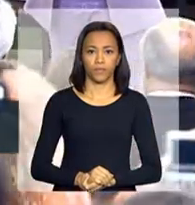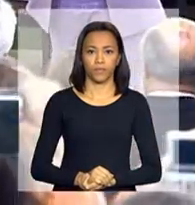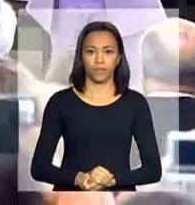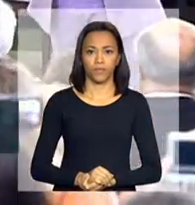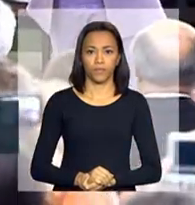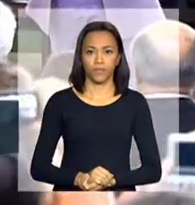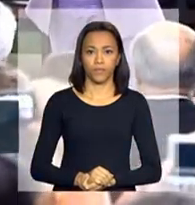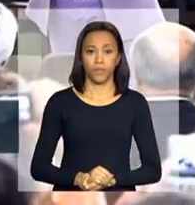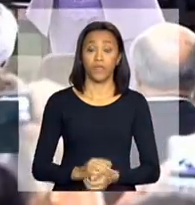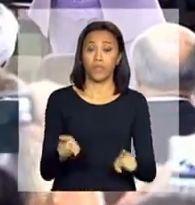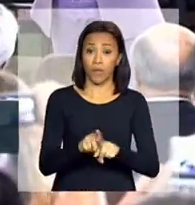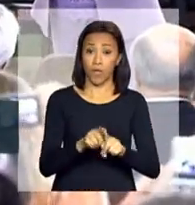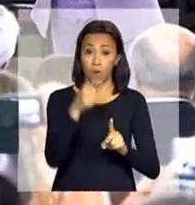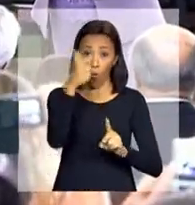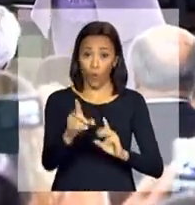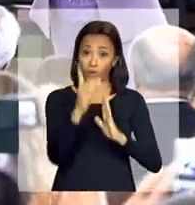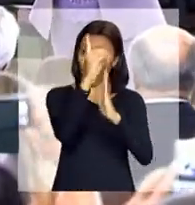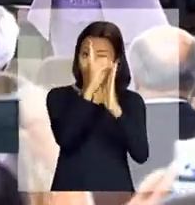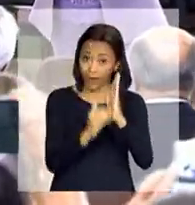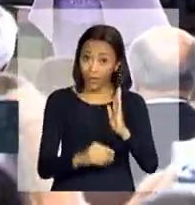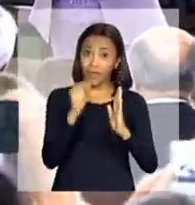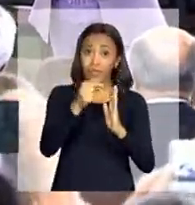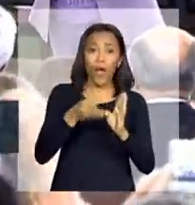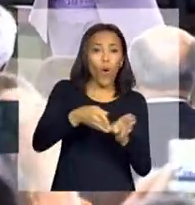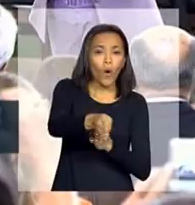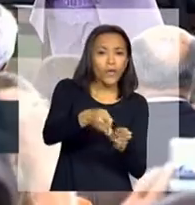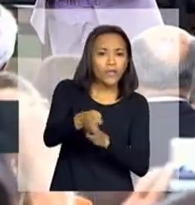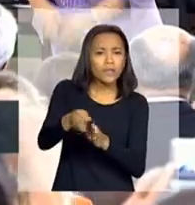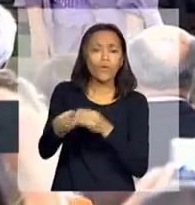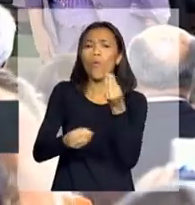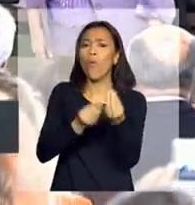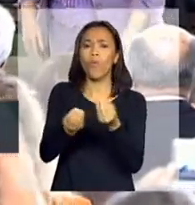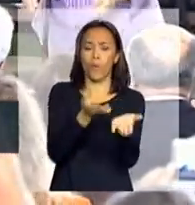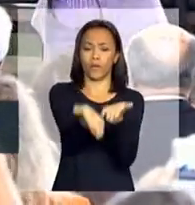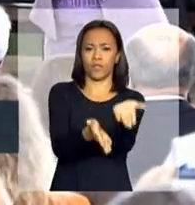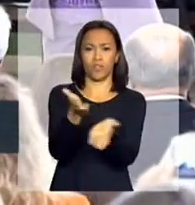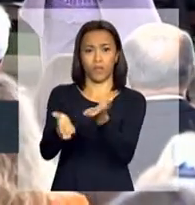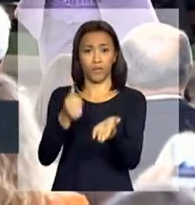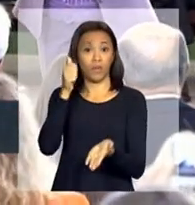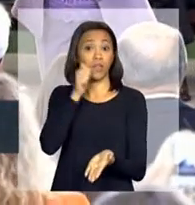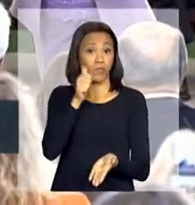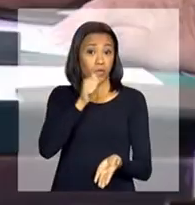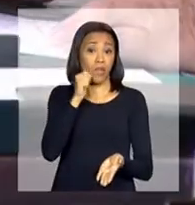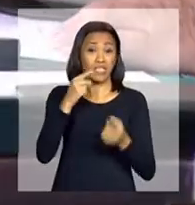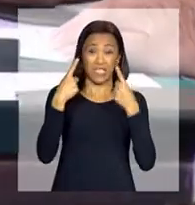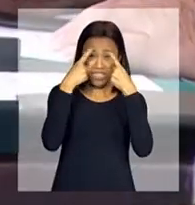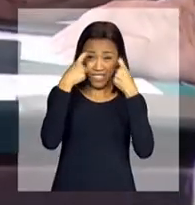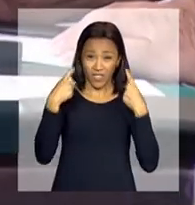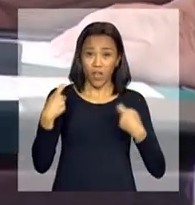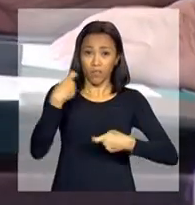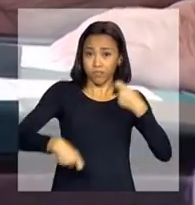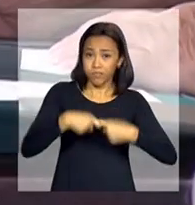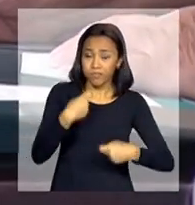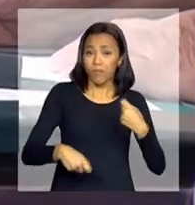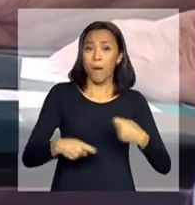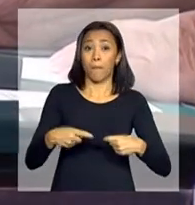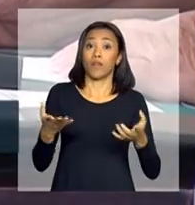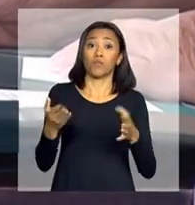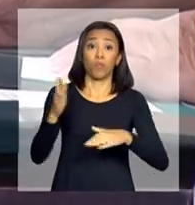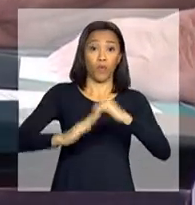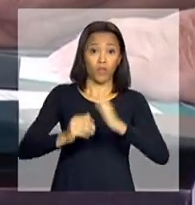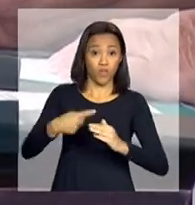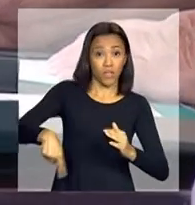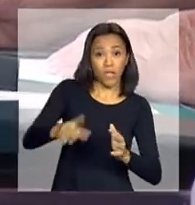o Decreto que estabelece diretrizes para o atendimento às vítimas de violência sexual pelos profissionais de